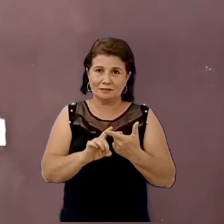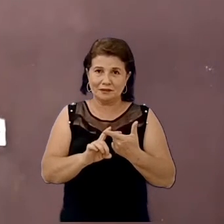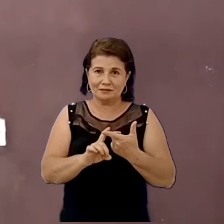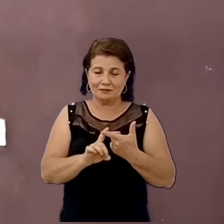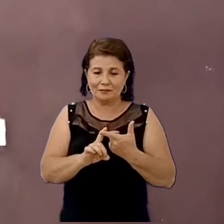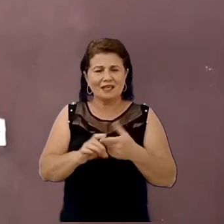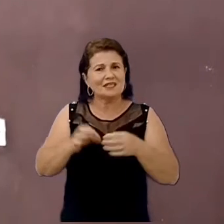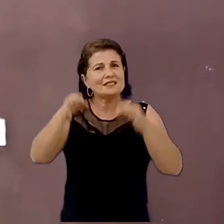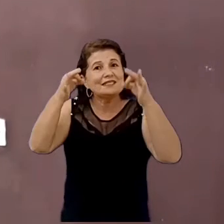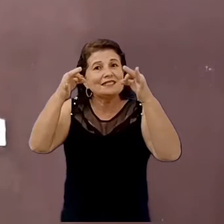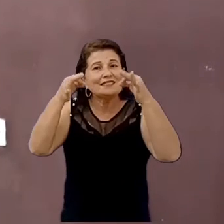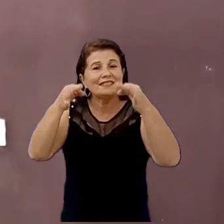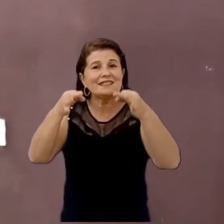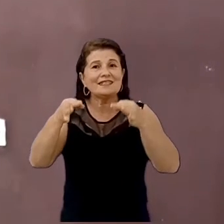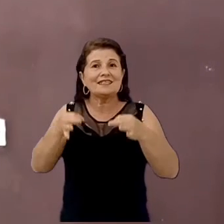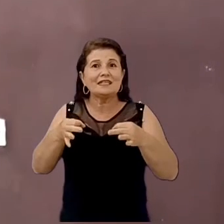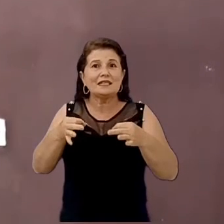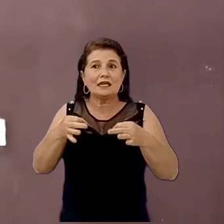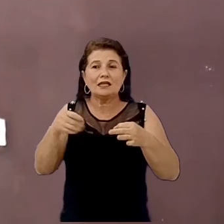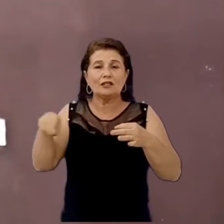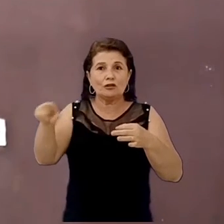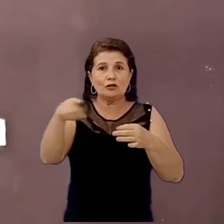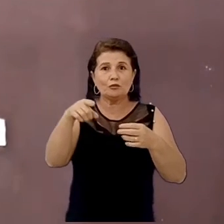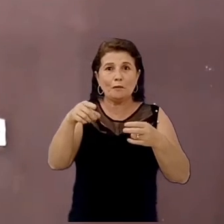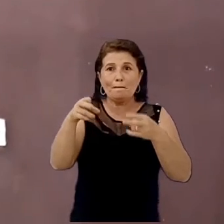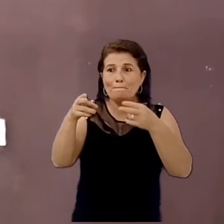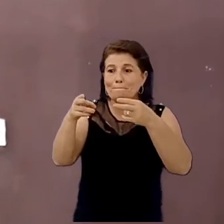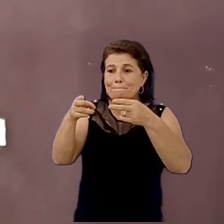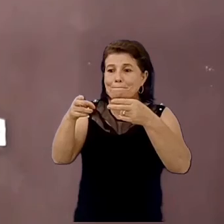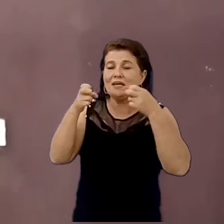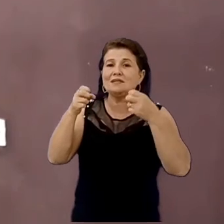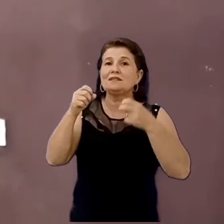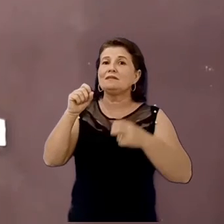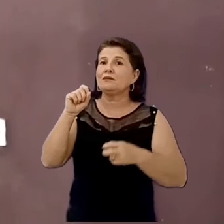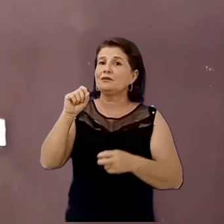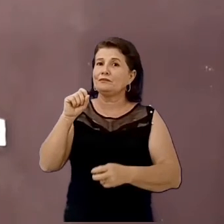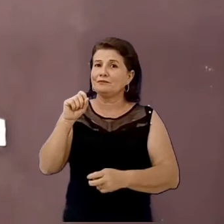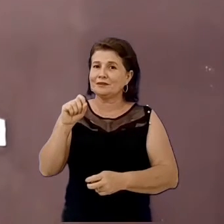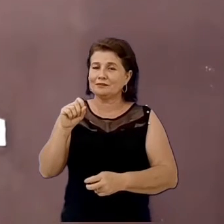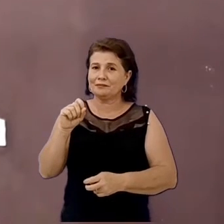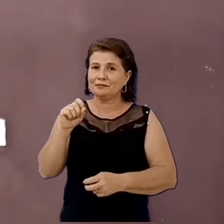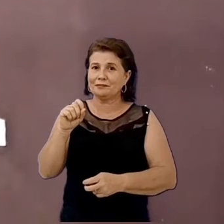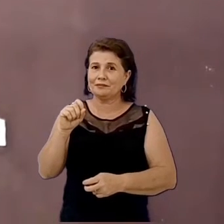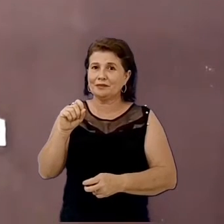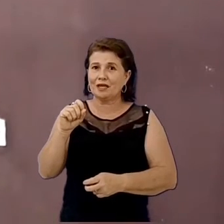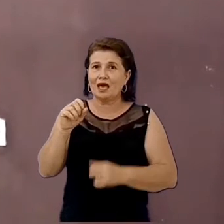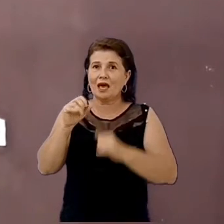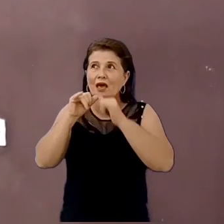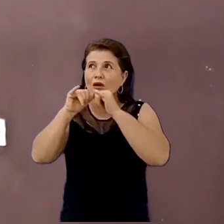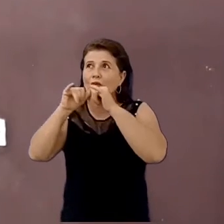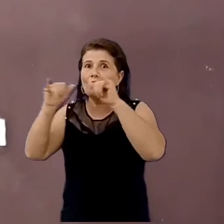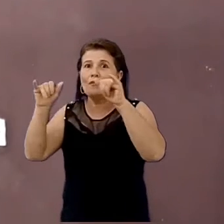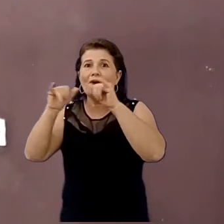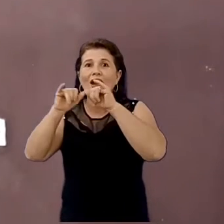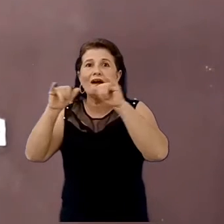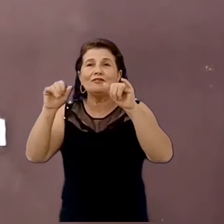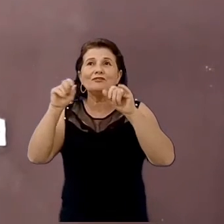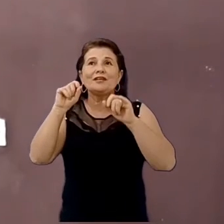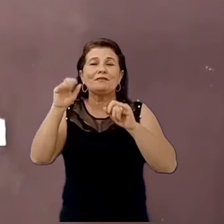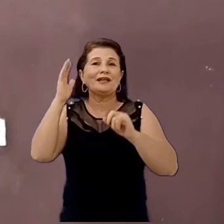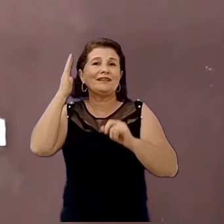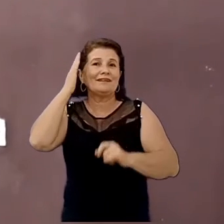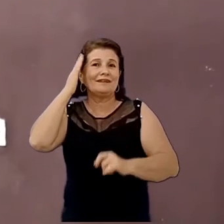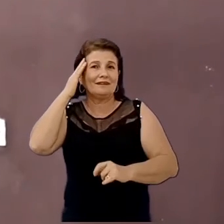com certeza também é um alerta para a igreja. É um aviso para a igreja que eles deveriam